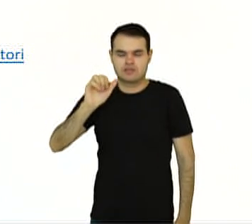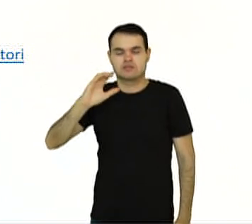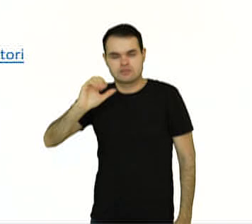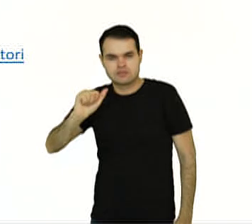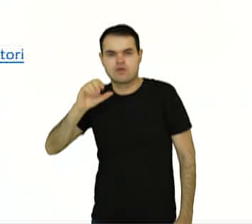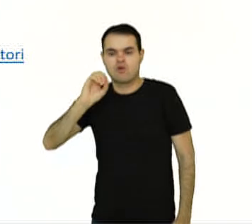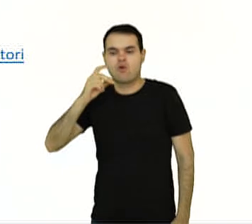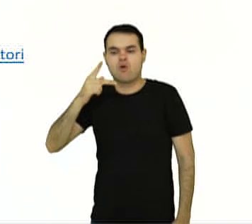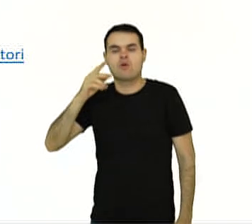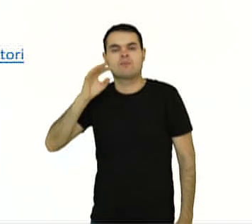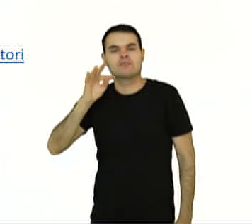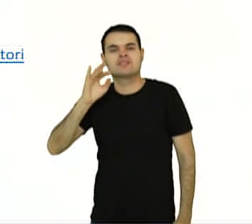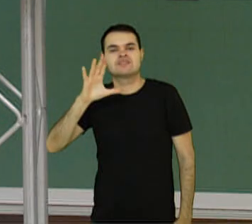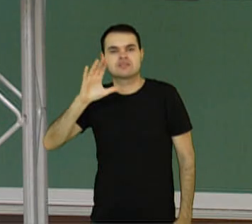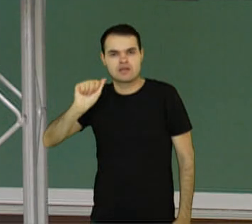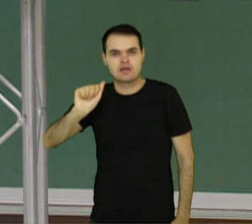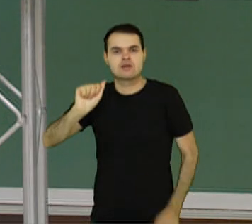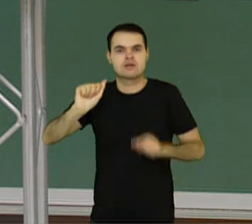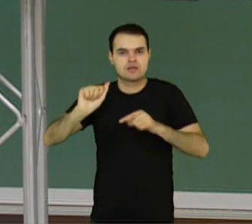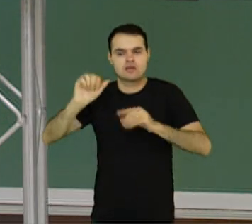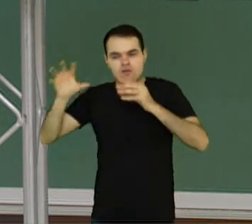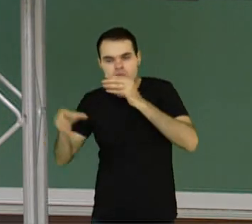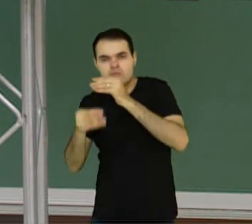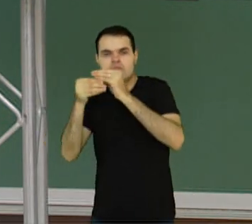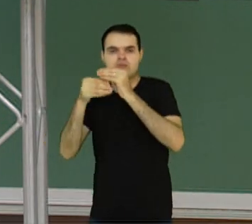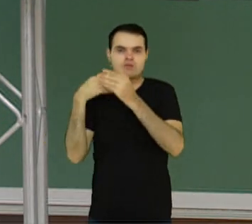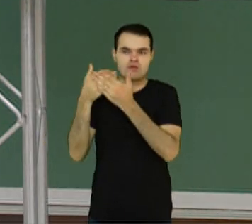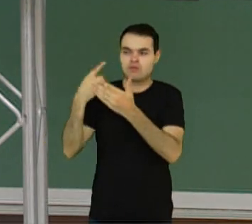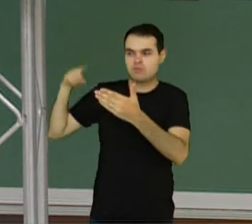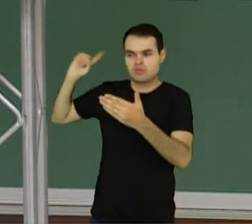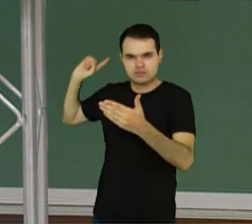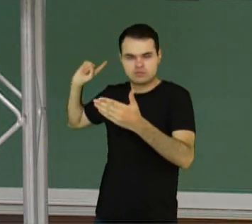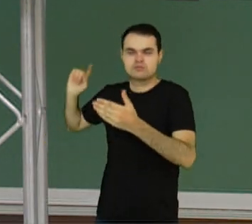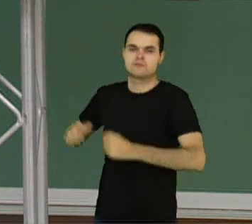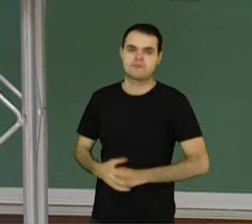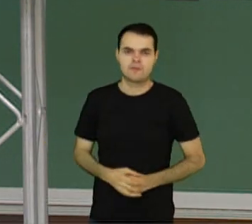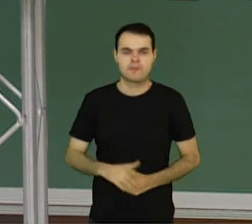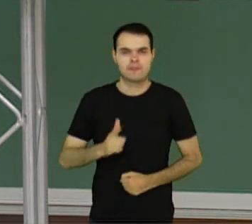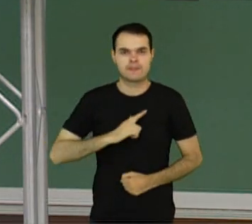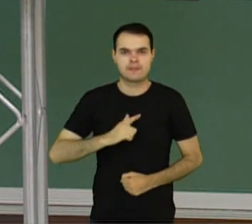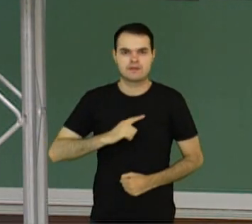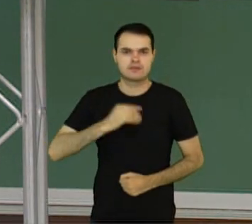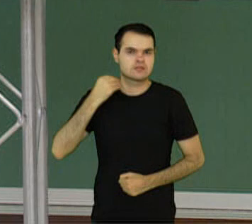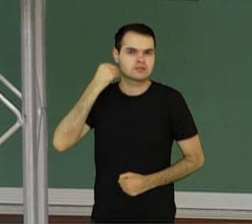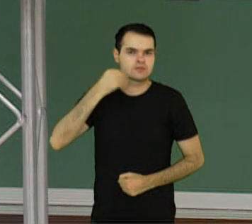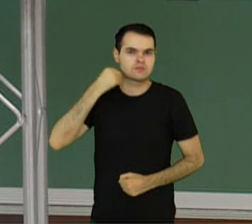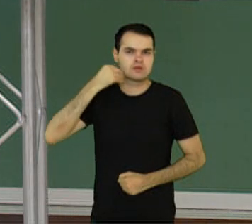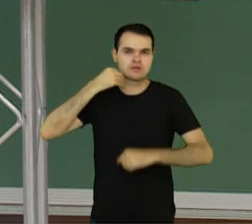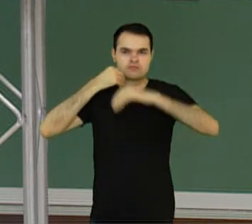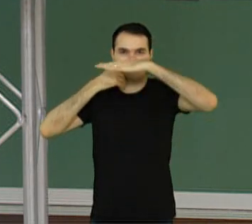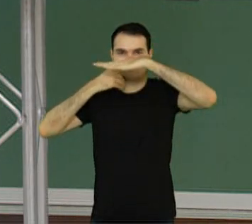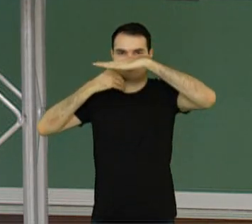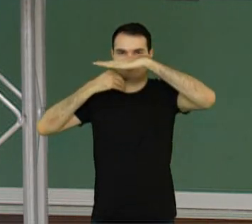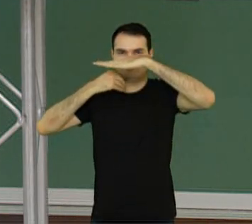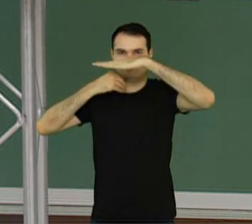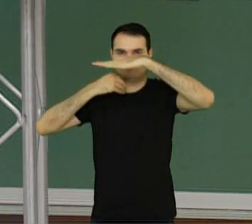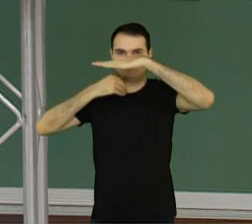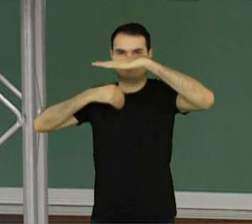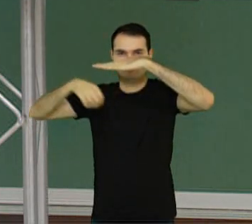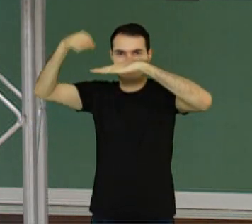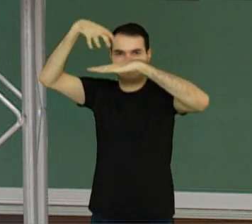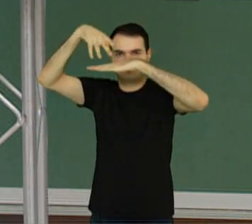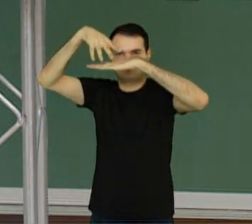parte da ondulatória, que vai ser um complemento. Quando você tem aqui a ideia da experiência de Young, o que acontece? Você tem